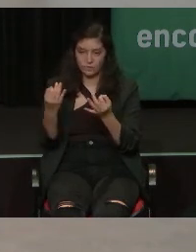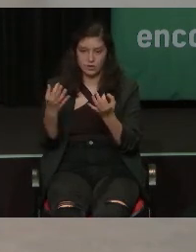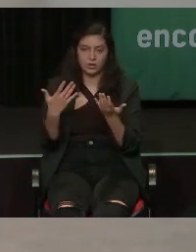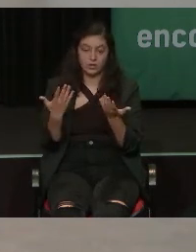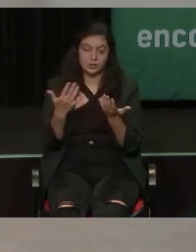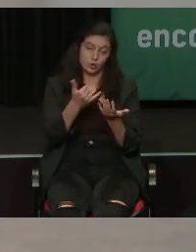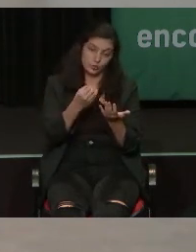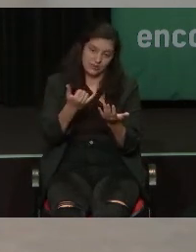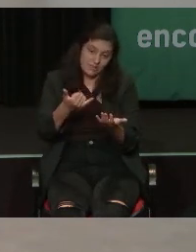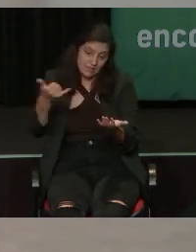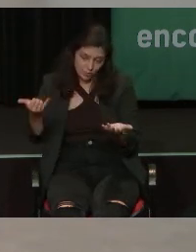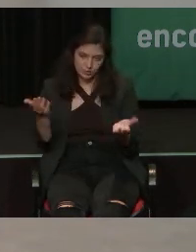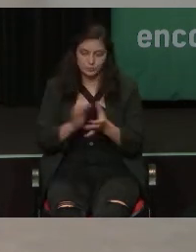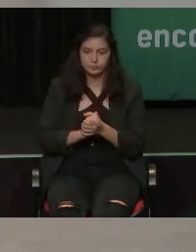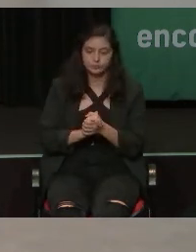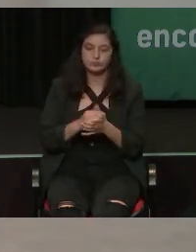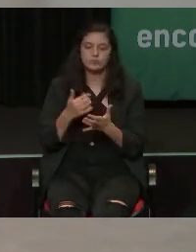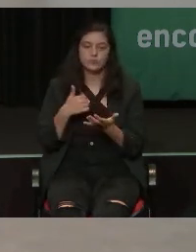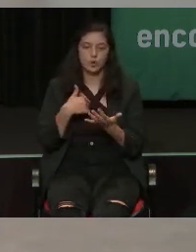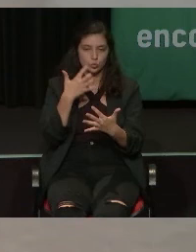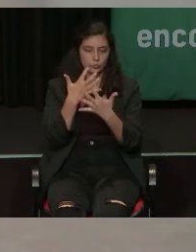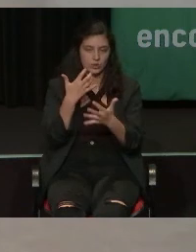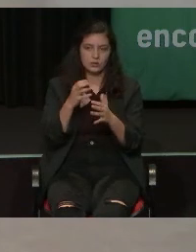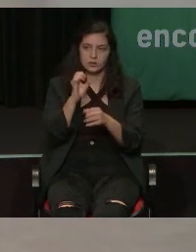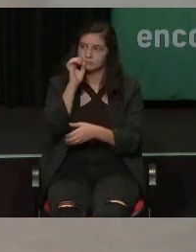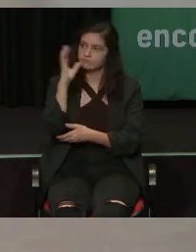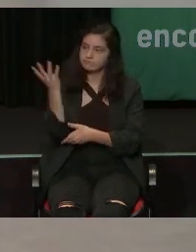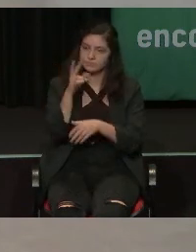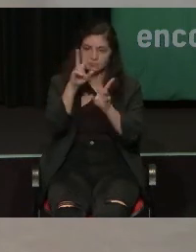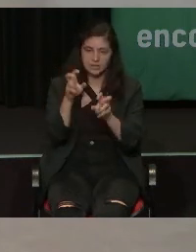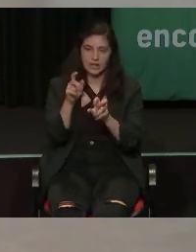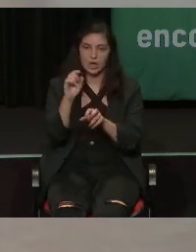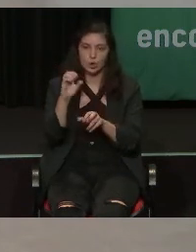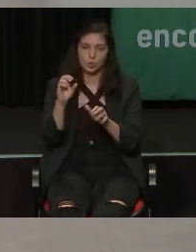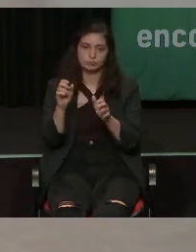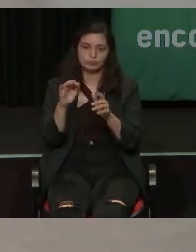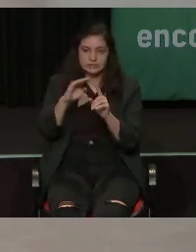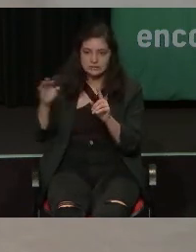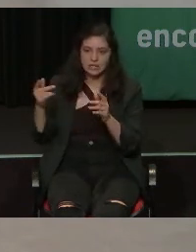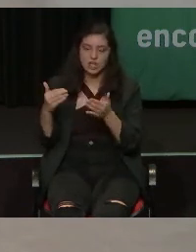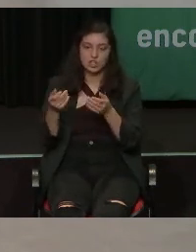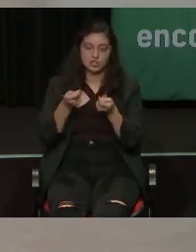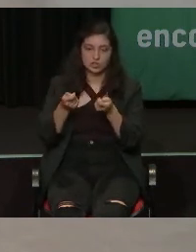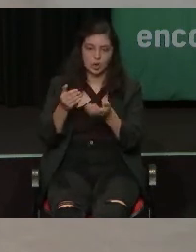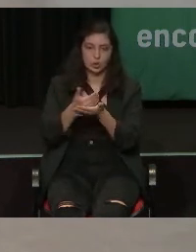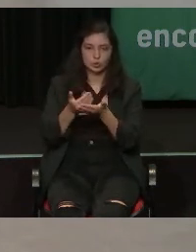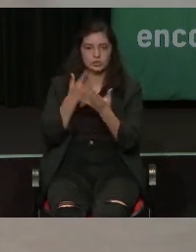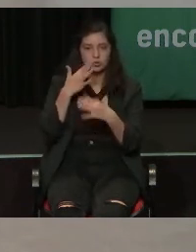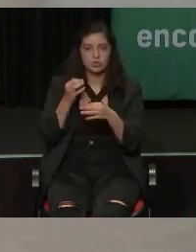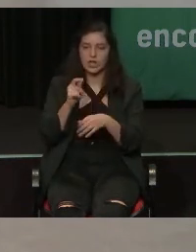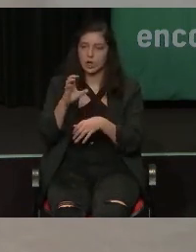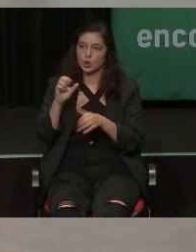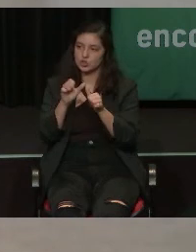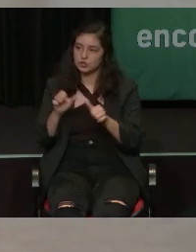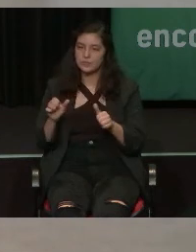2022, salientaria as questões climáticas, a ecologia, a gestão de recursos naturais, os ecossistemas, as